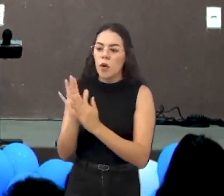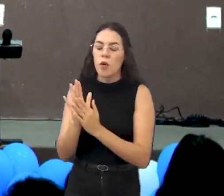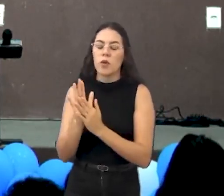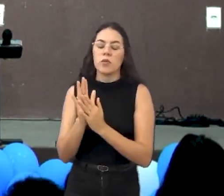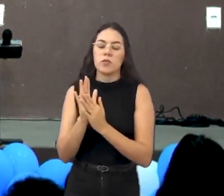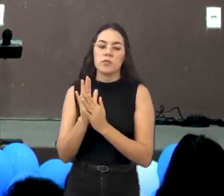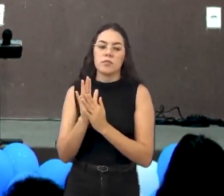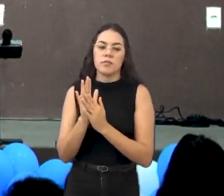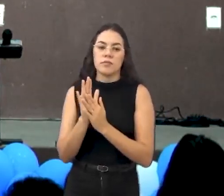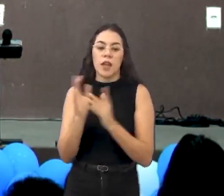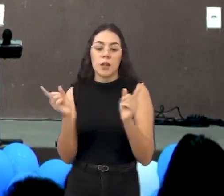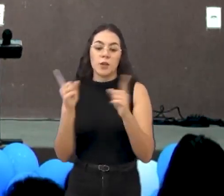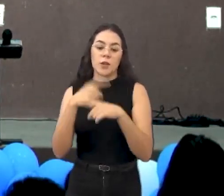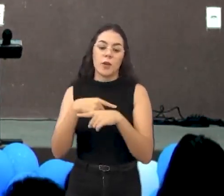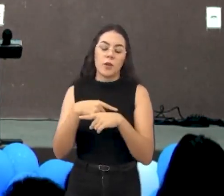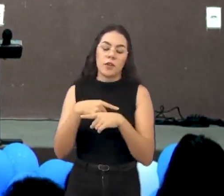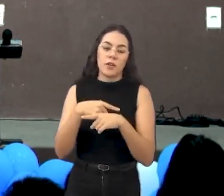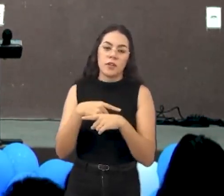angustiado.